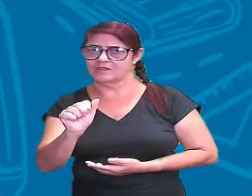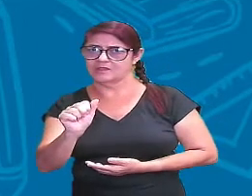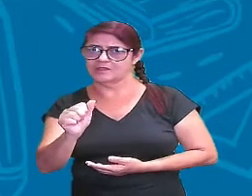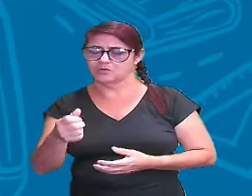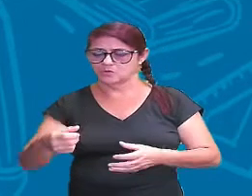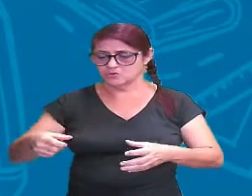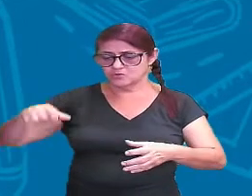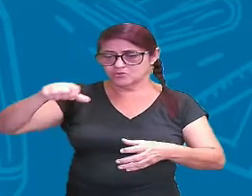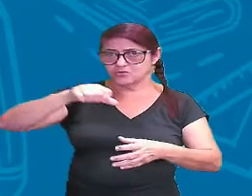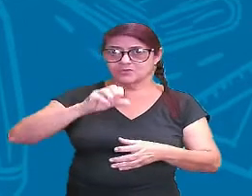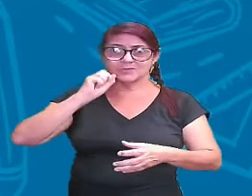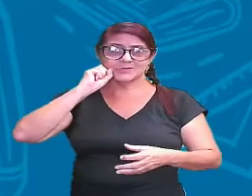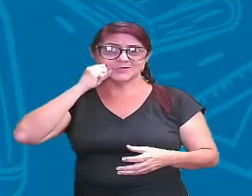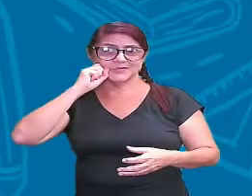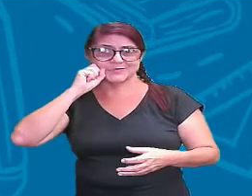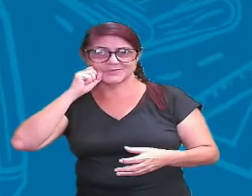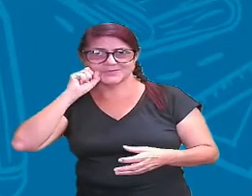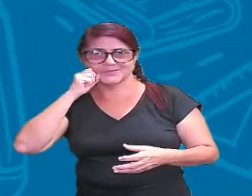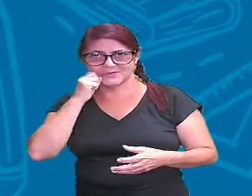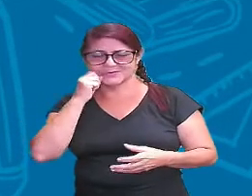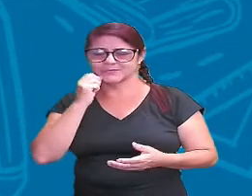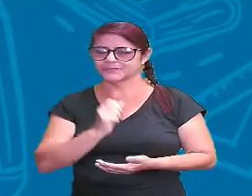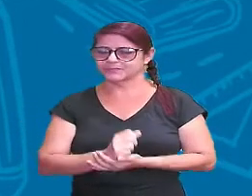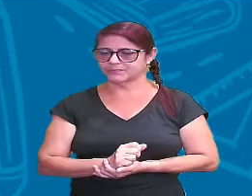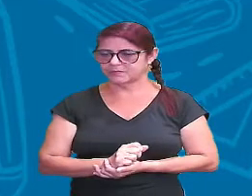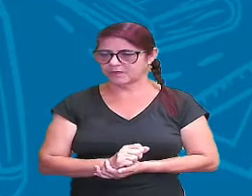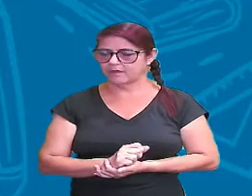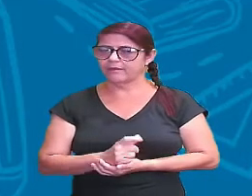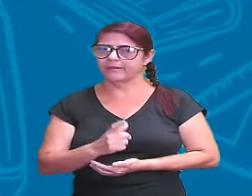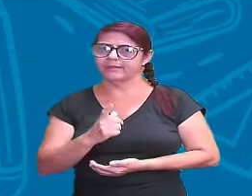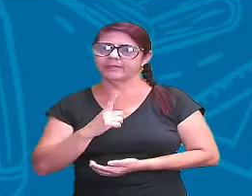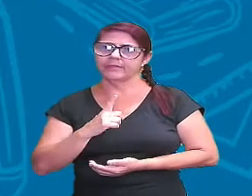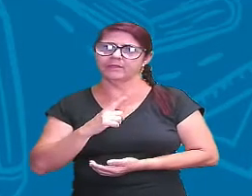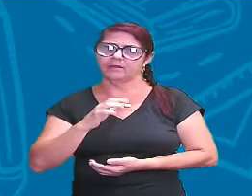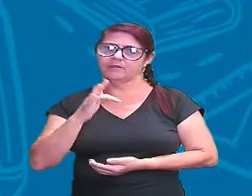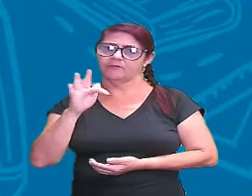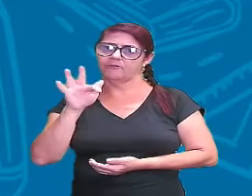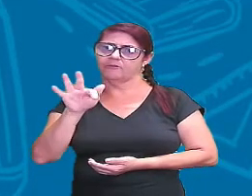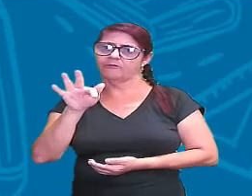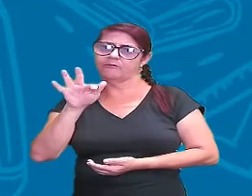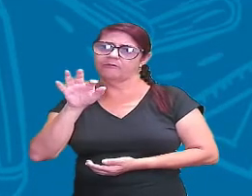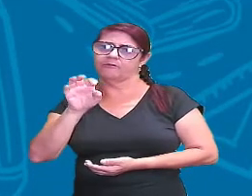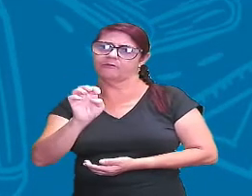suco. A outra palavra ao lado, temos aí a palavra